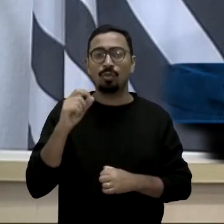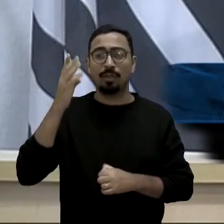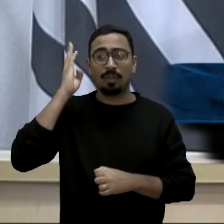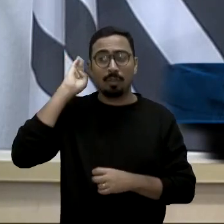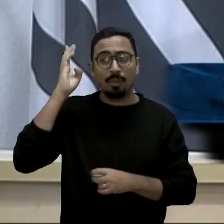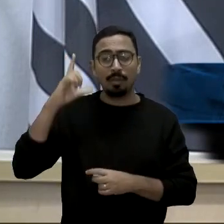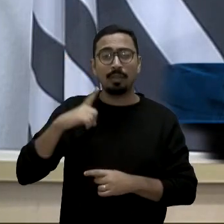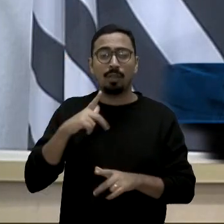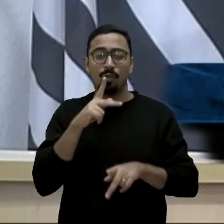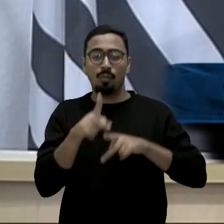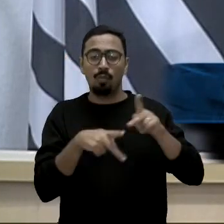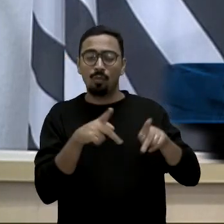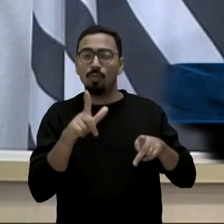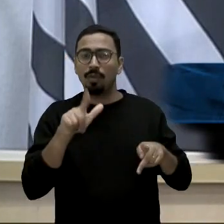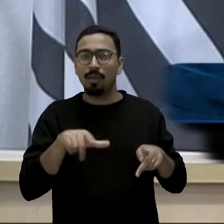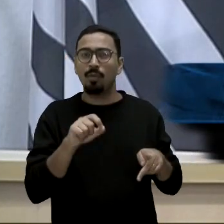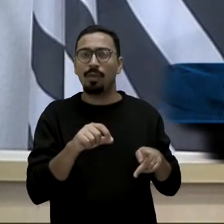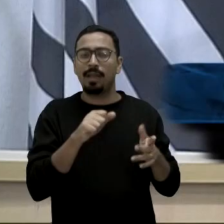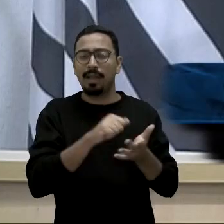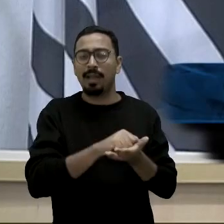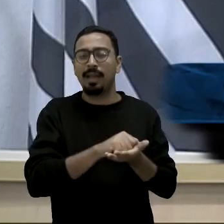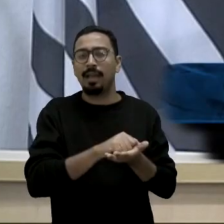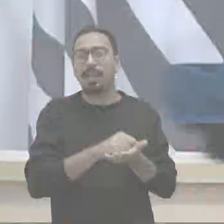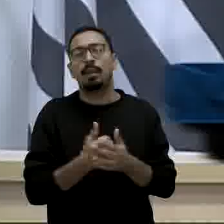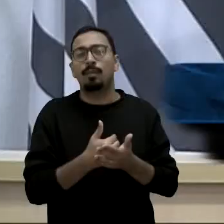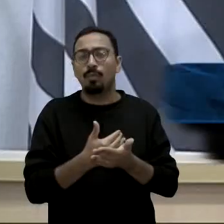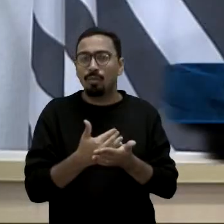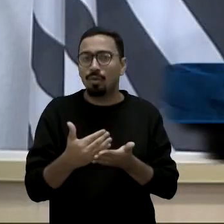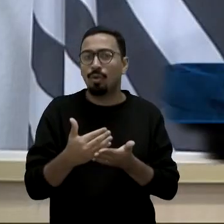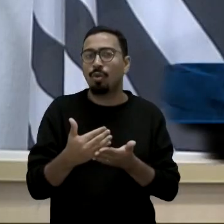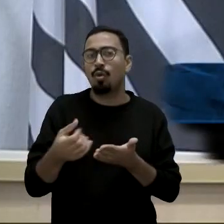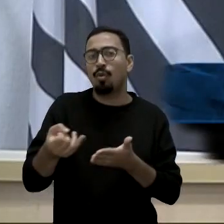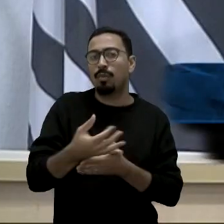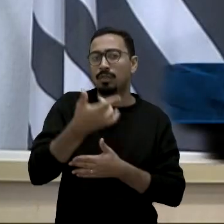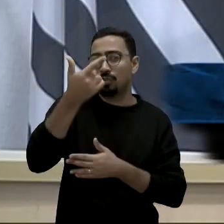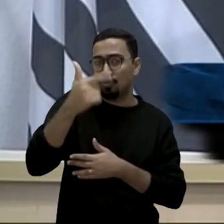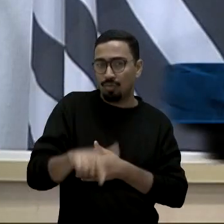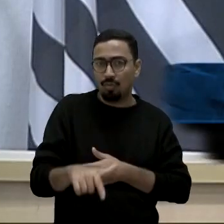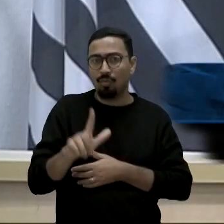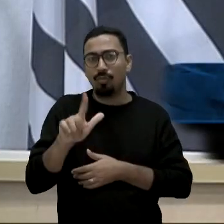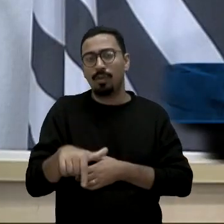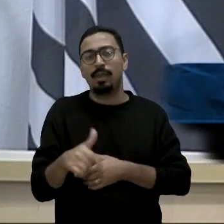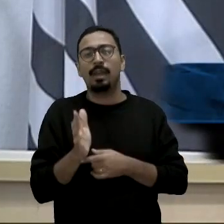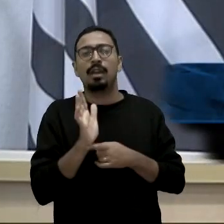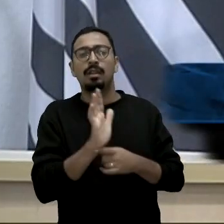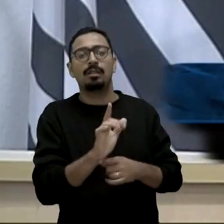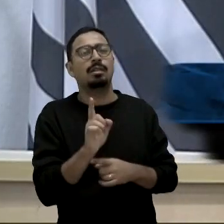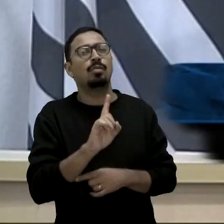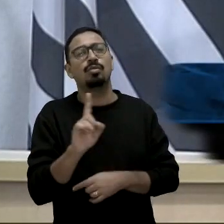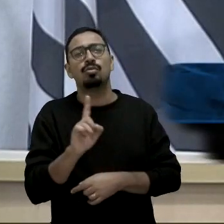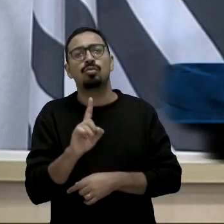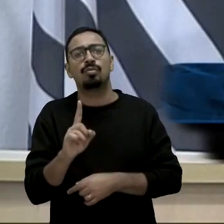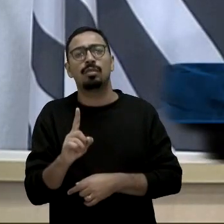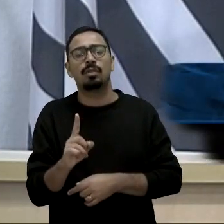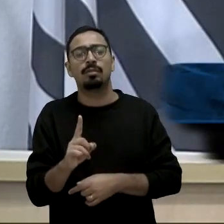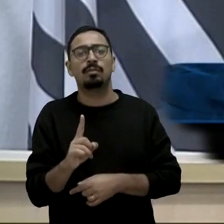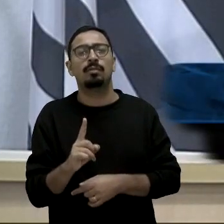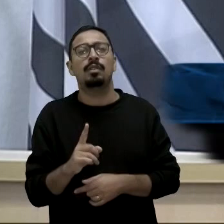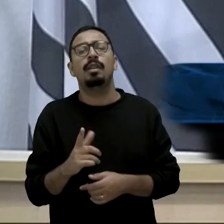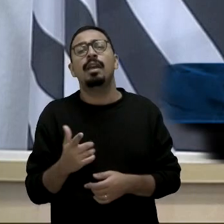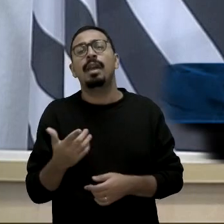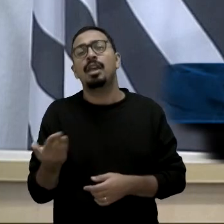muito acolhedor, é uma característica do taubatiano, e a esmola não ajuda. Então, reforço aqui,